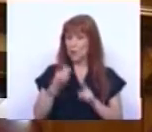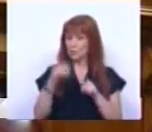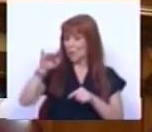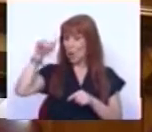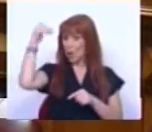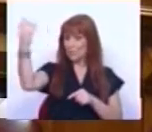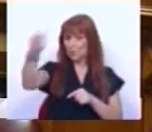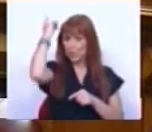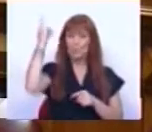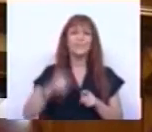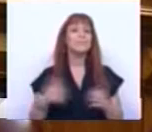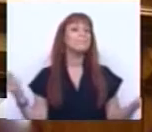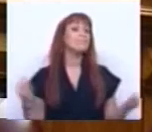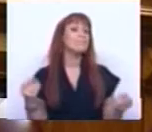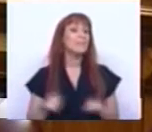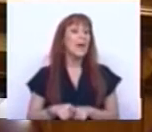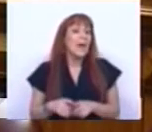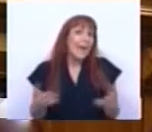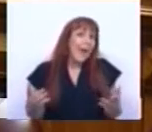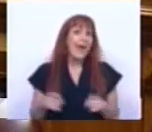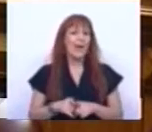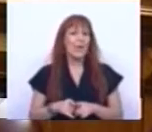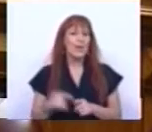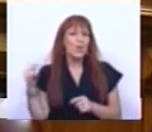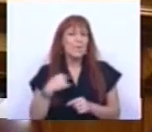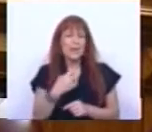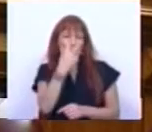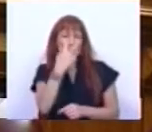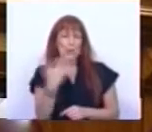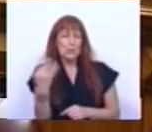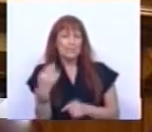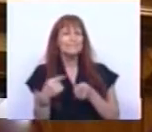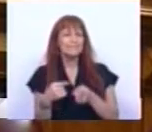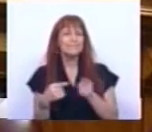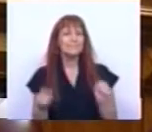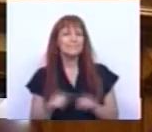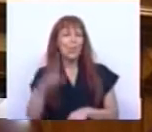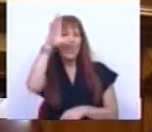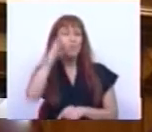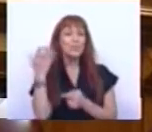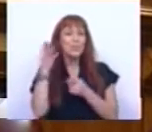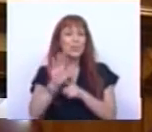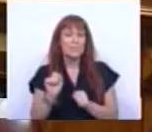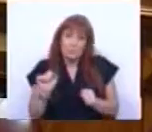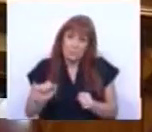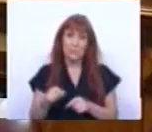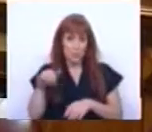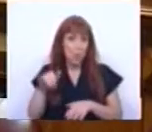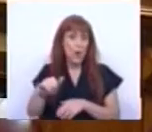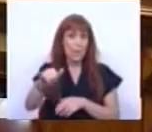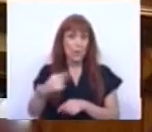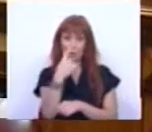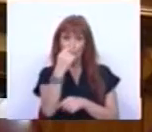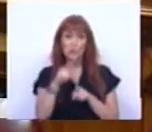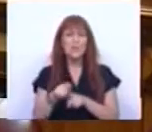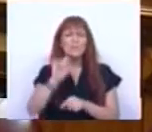erros do futuro. E, de facto, não deixa de ser, no mínimo, curioso que o Governo, por exemplo, no caso do aeroporto do